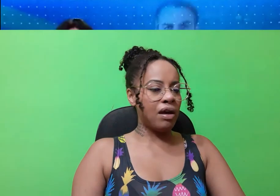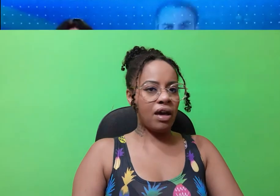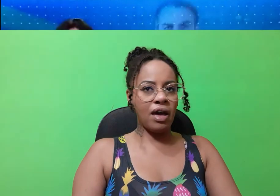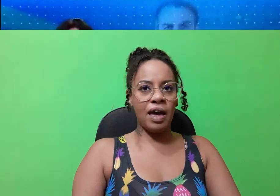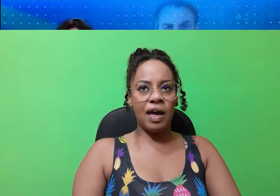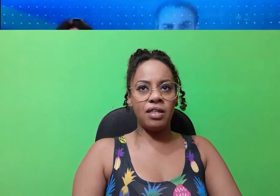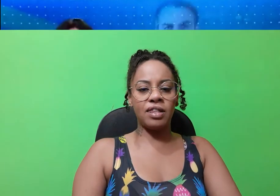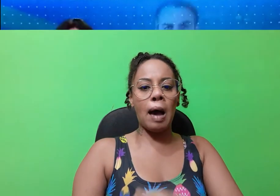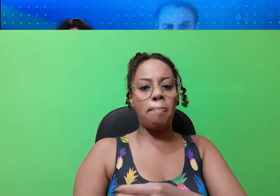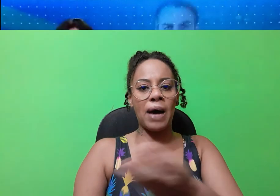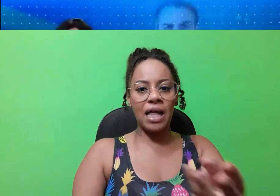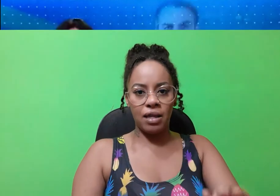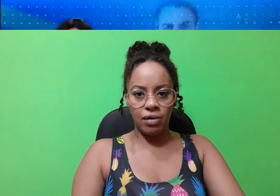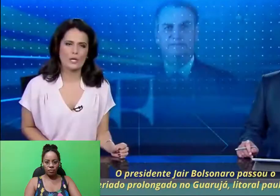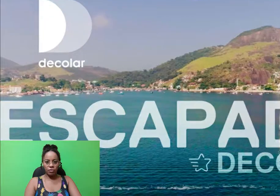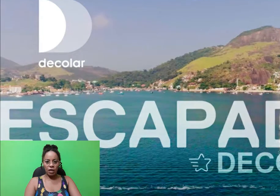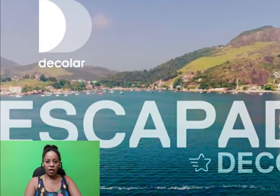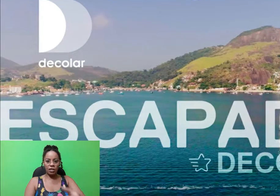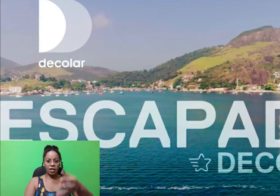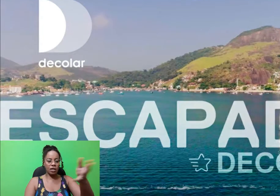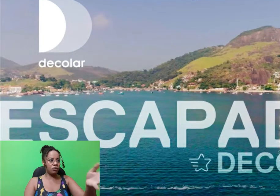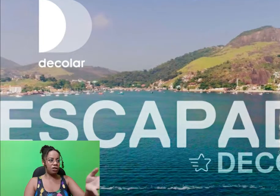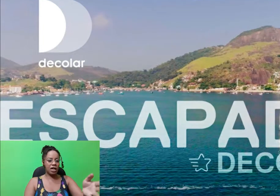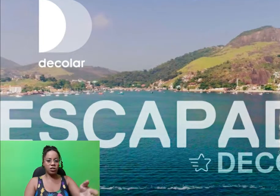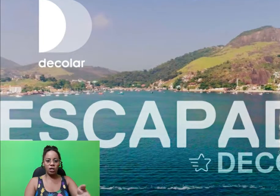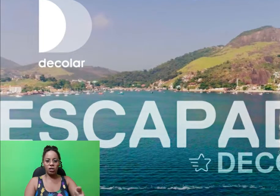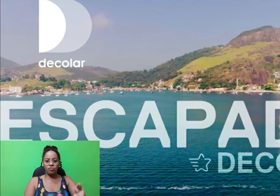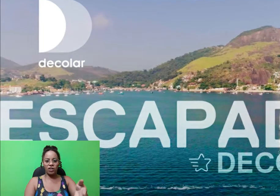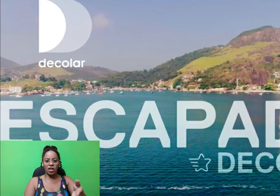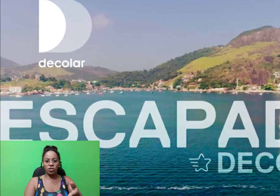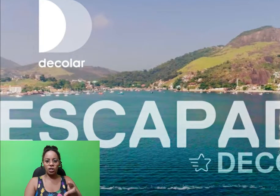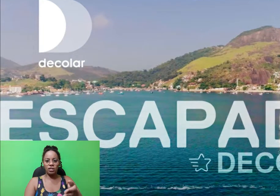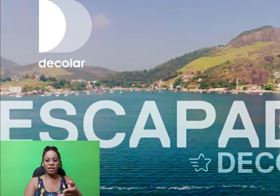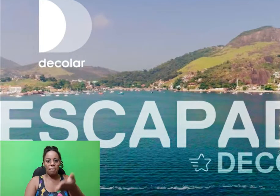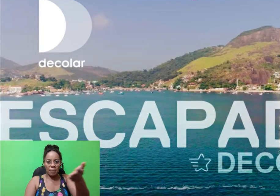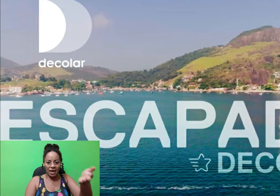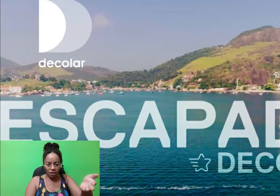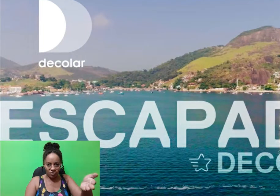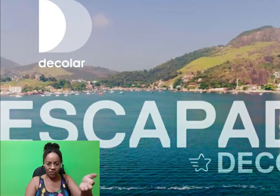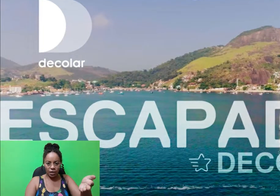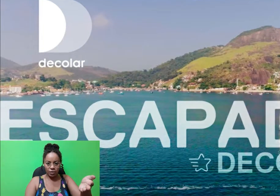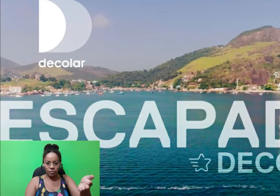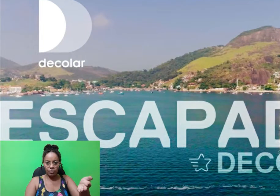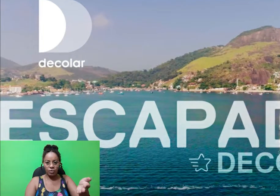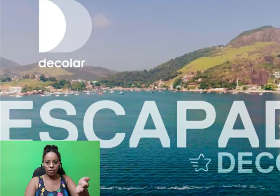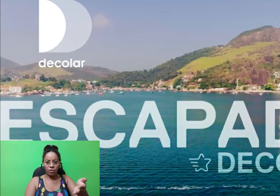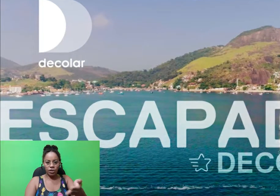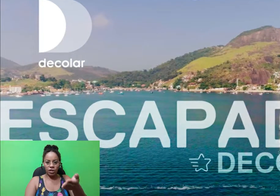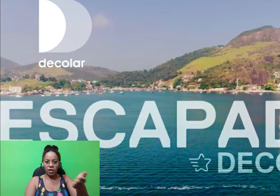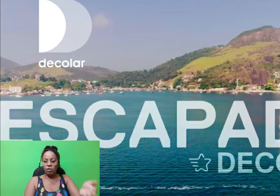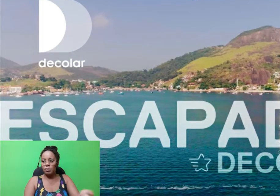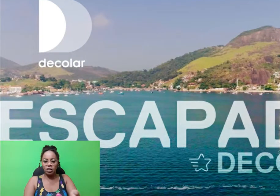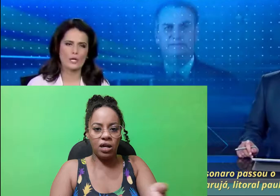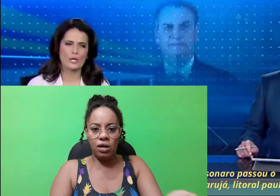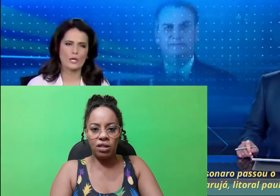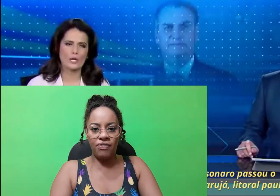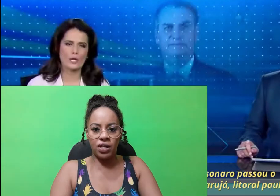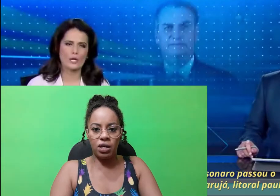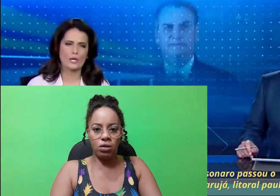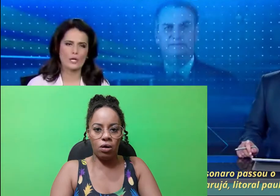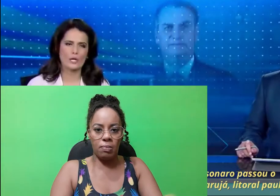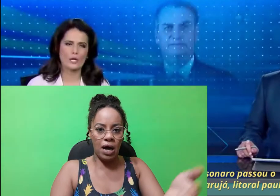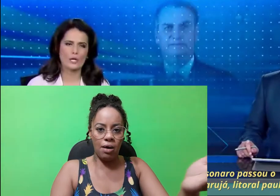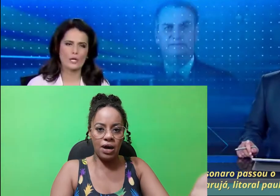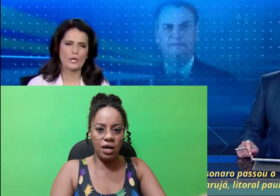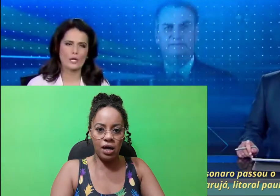escapadas, né? Tem até no site aí de viagem, é escapada que fala. Coisa que o brasileiro